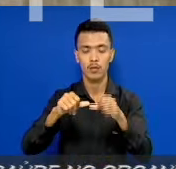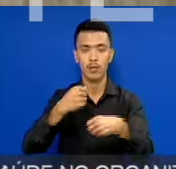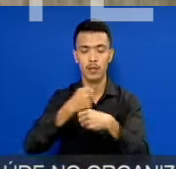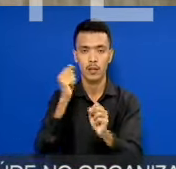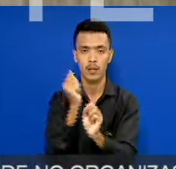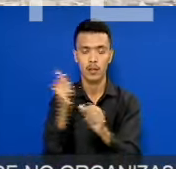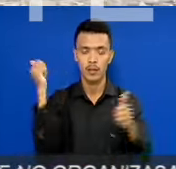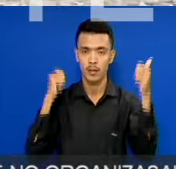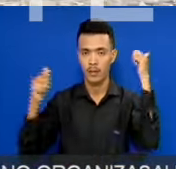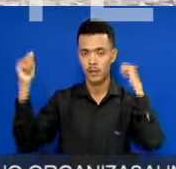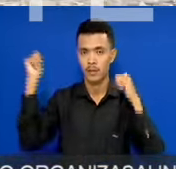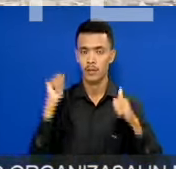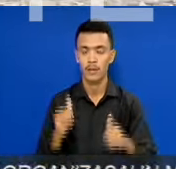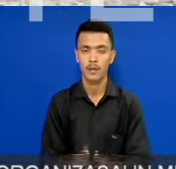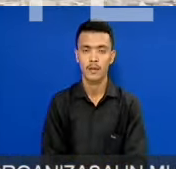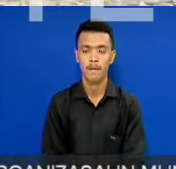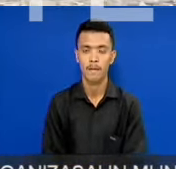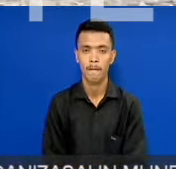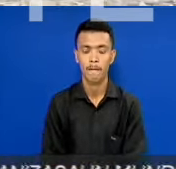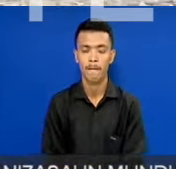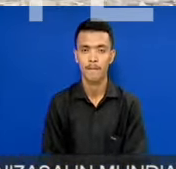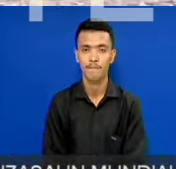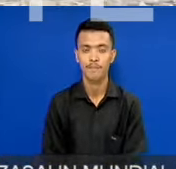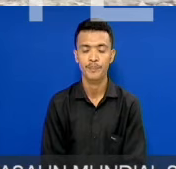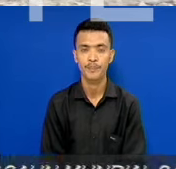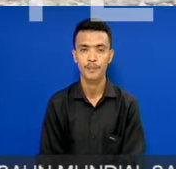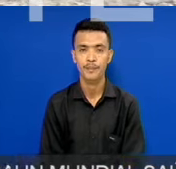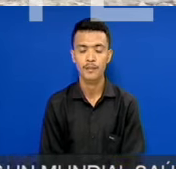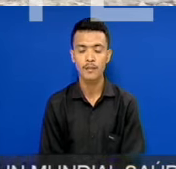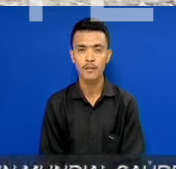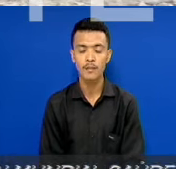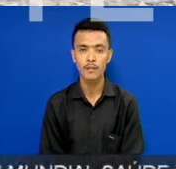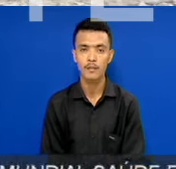atividade Domingos Trindade Domingos da Costa RTTL.